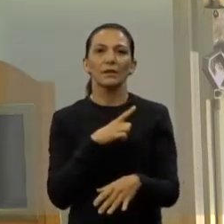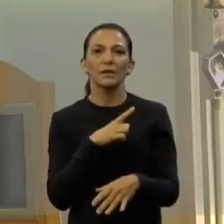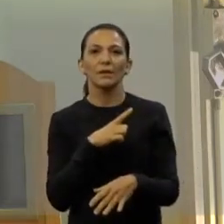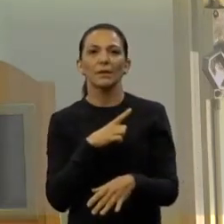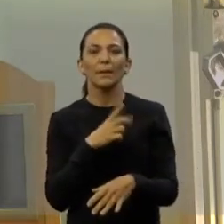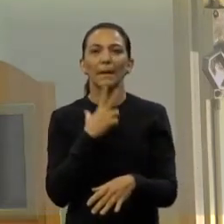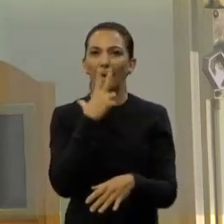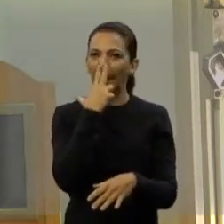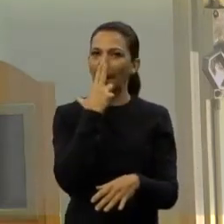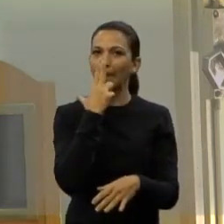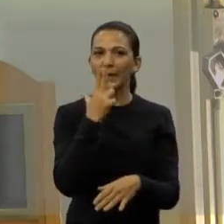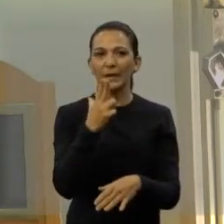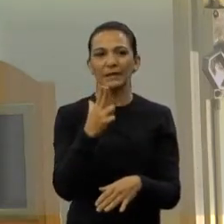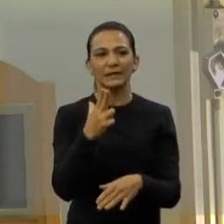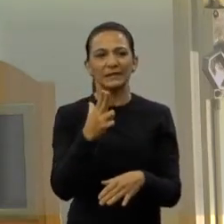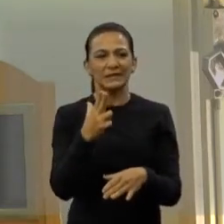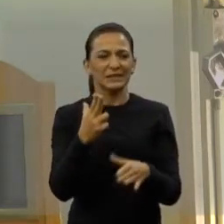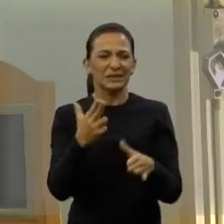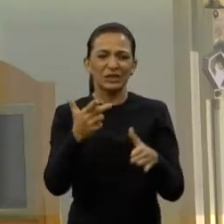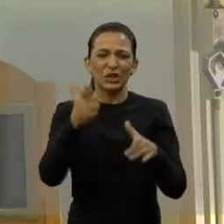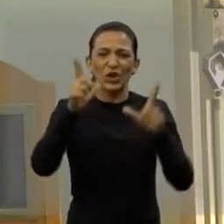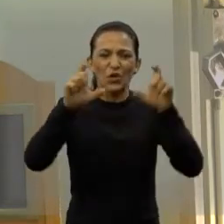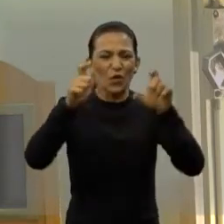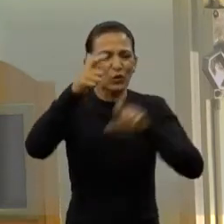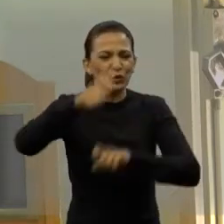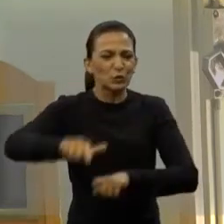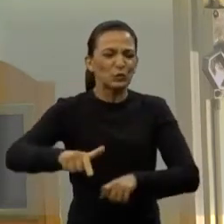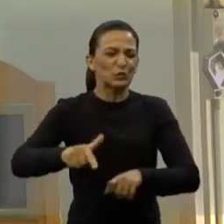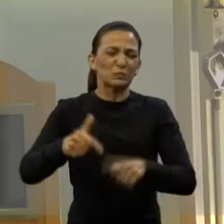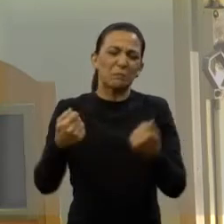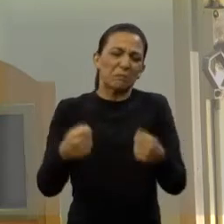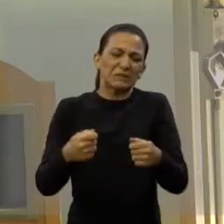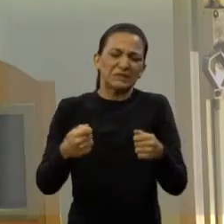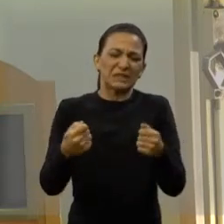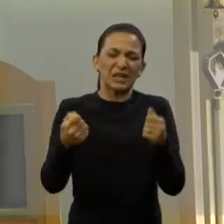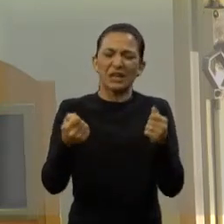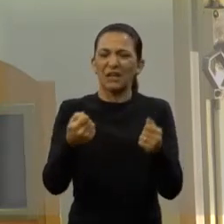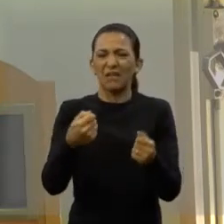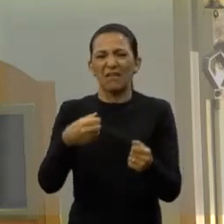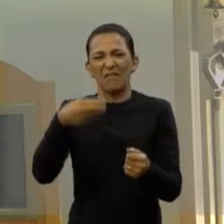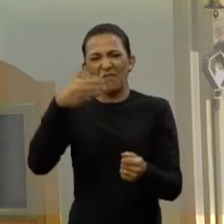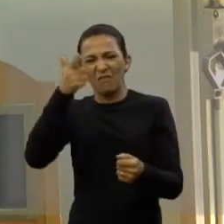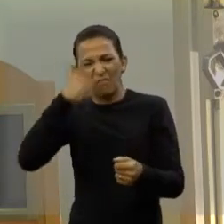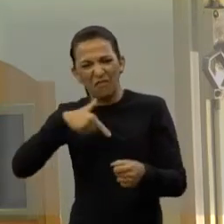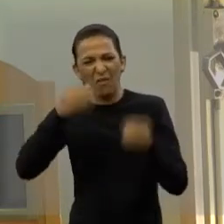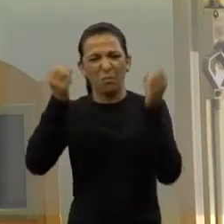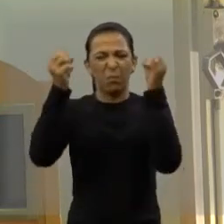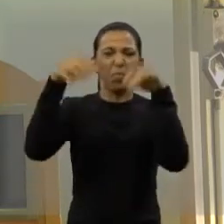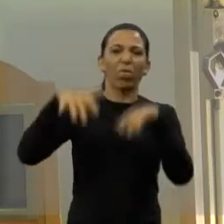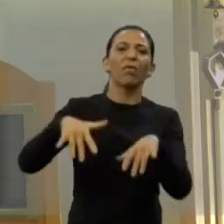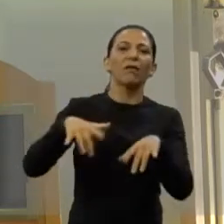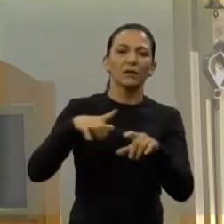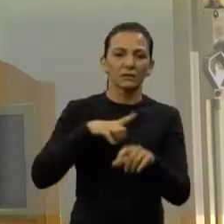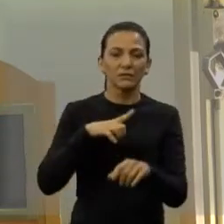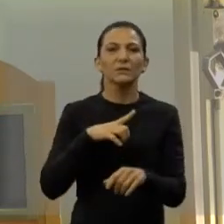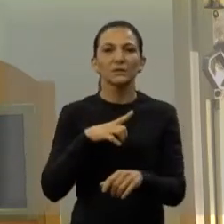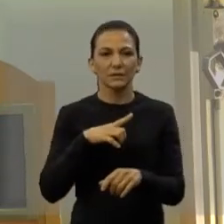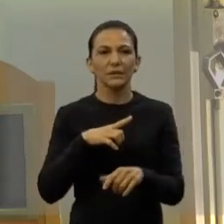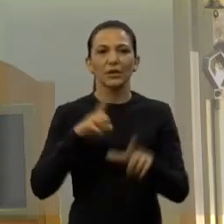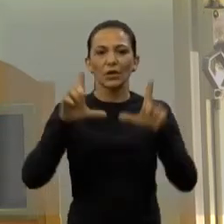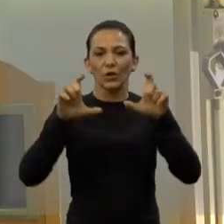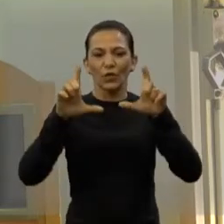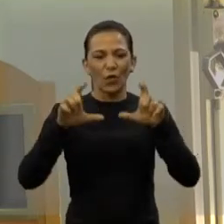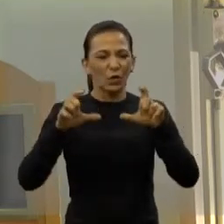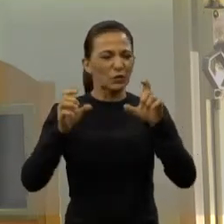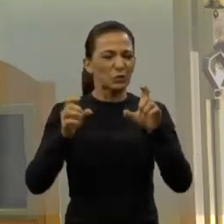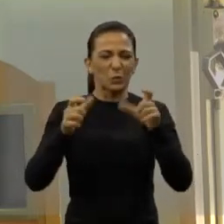pertinente ficar passando mais, porque é horrível. As fotos são realmente complicadas, são total